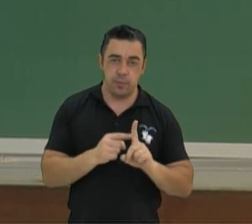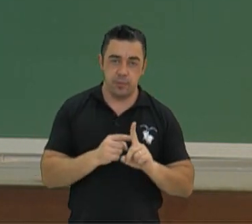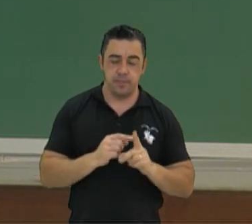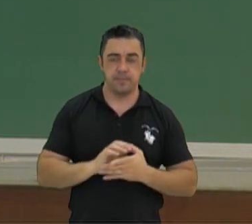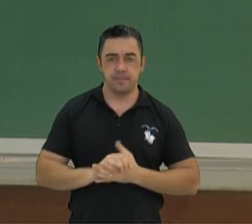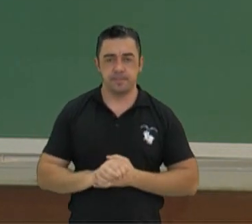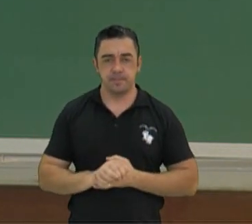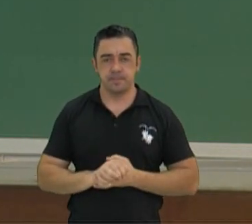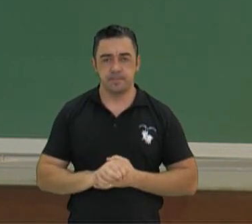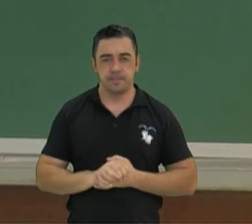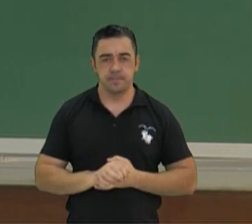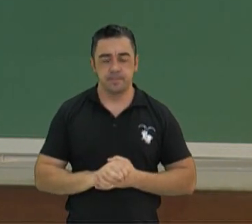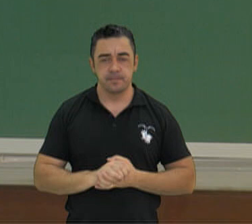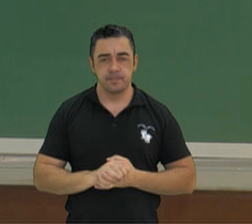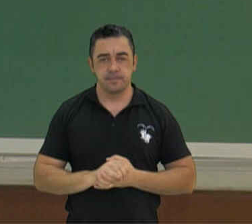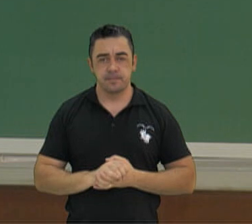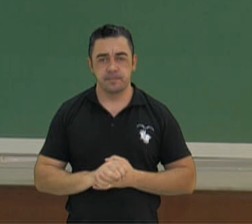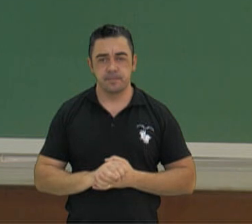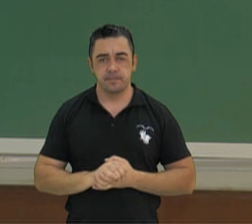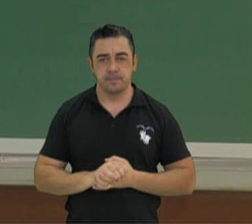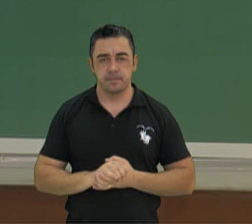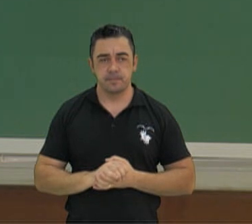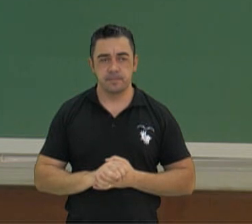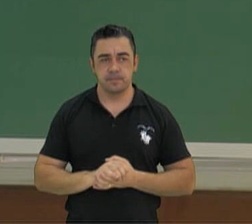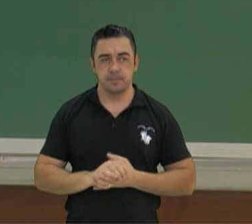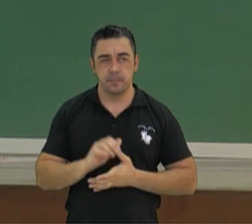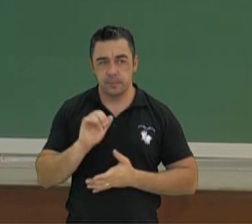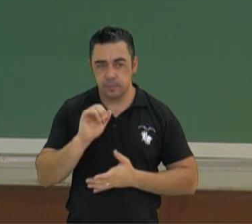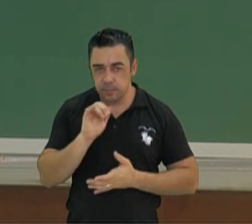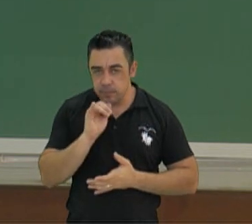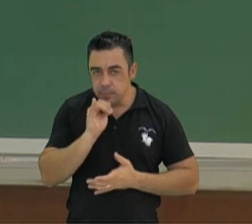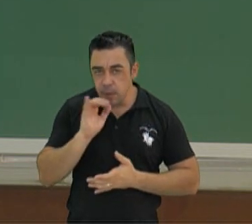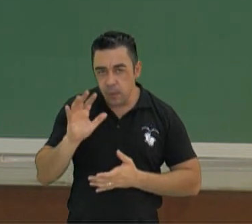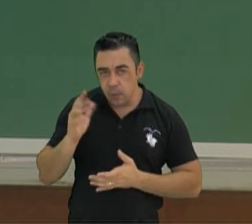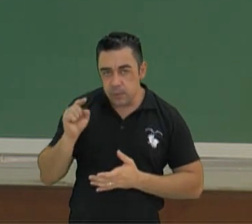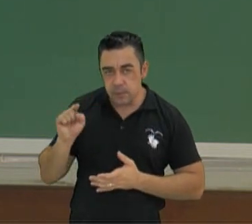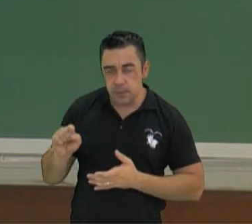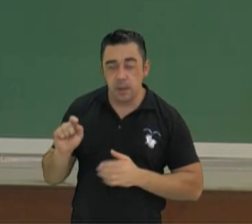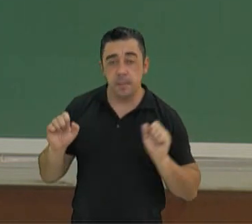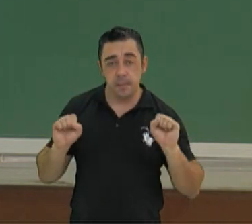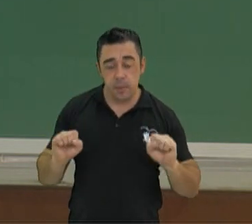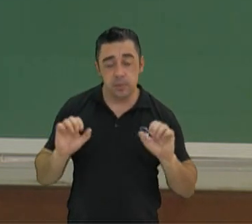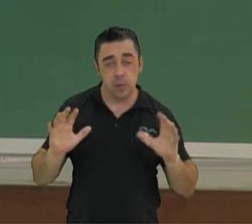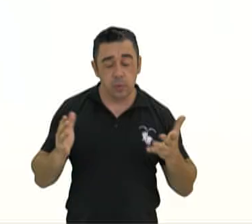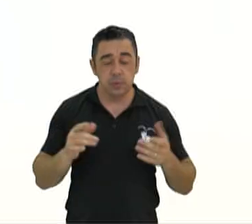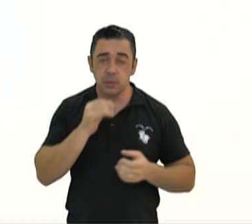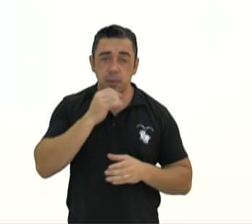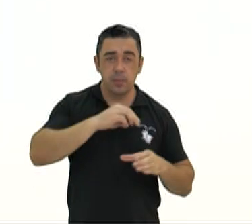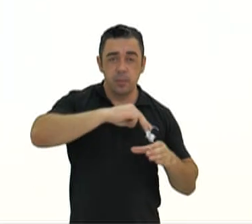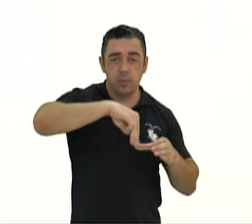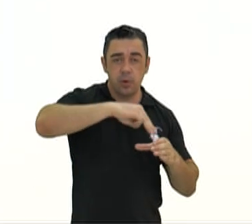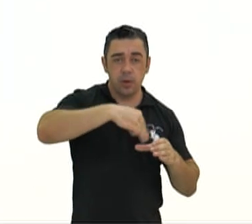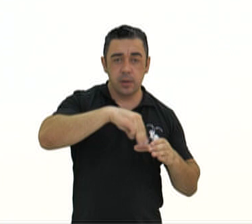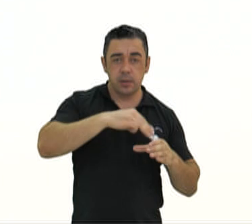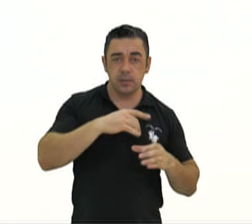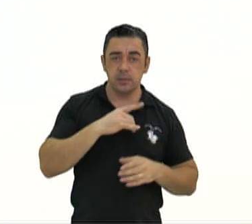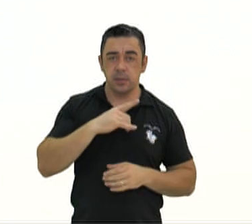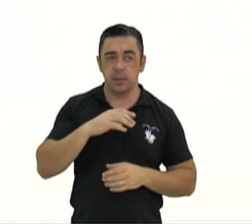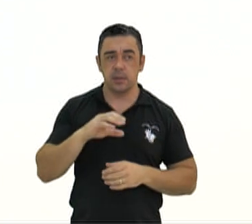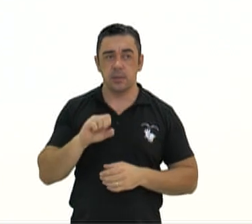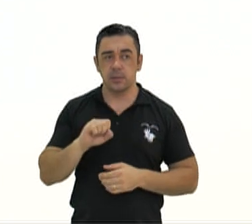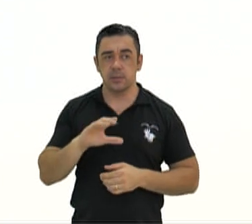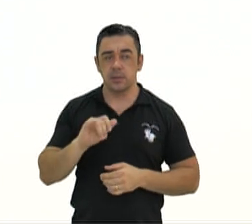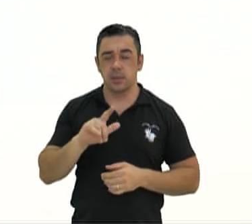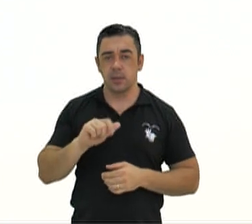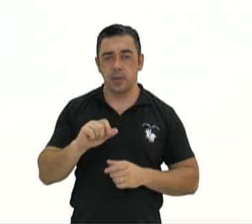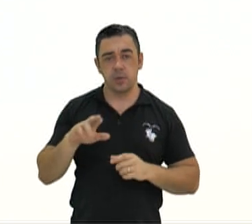certo? E para que aconteçam essas reações, ela também pode acontecer em moléculas cíclicas,